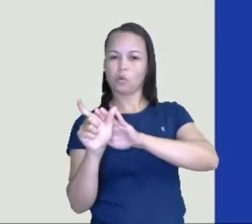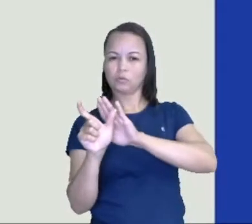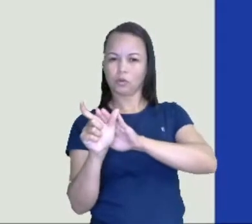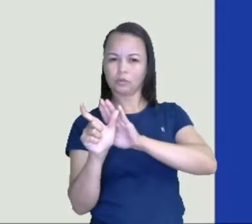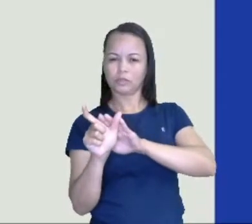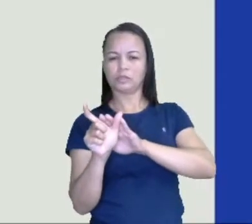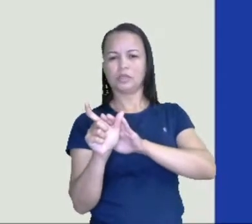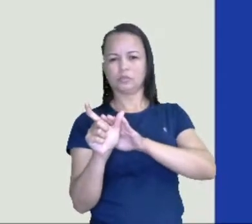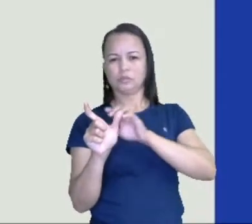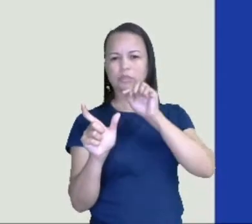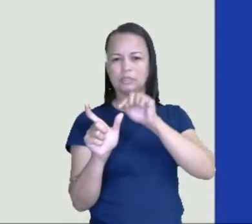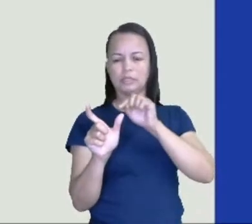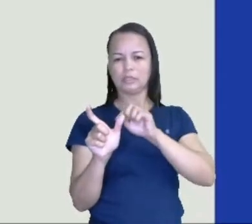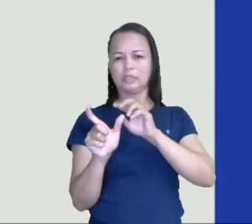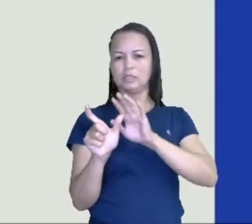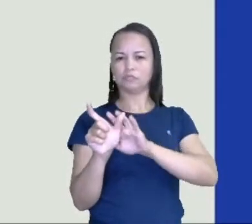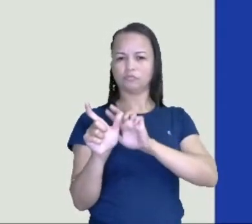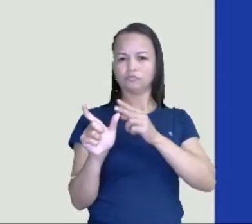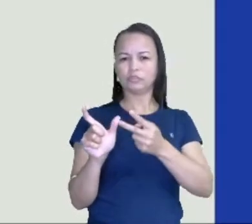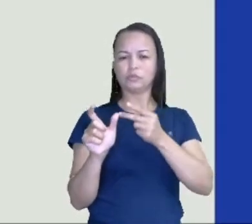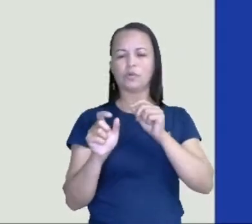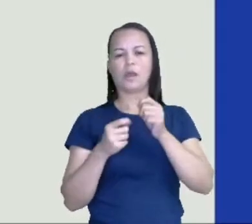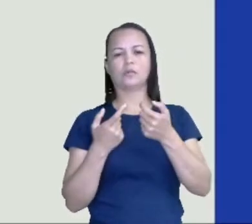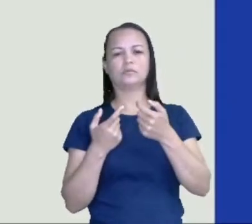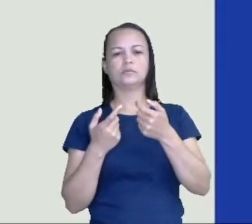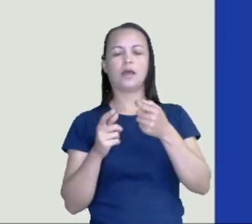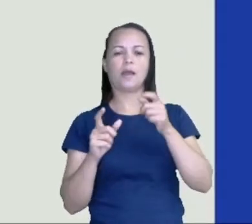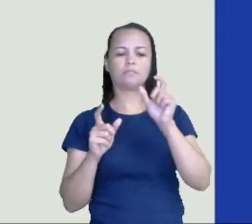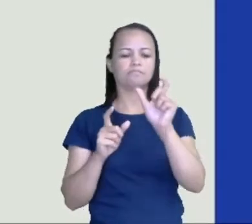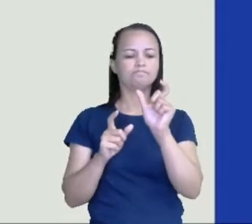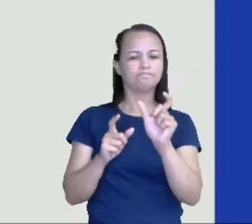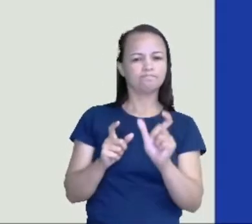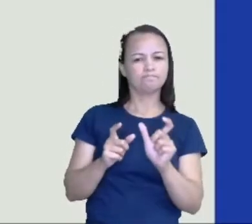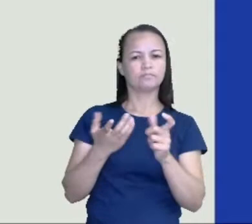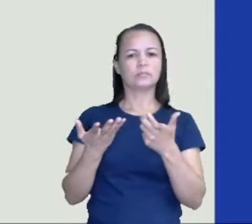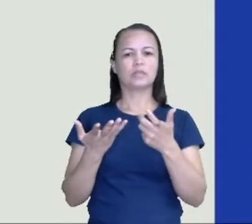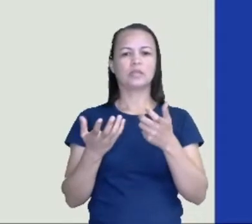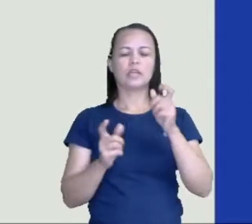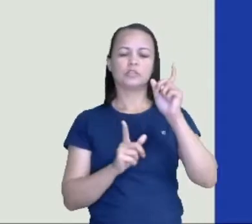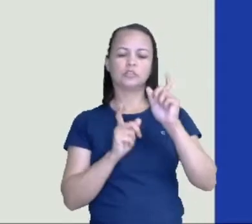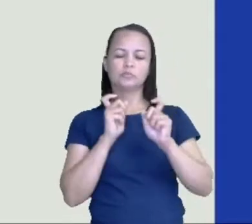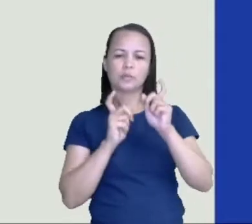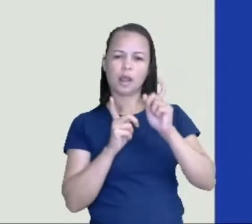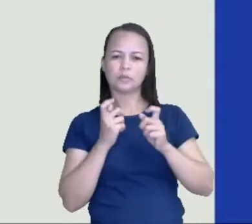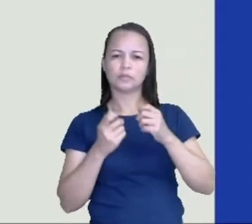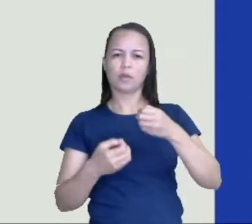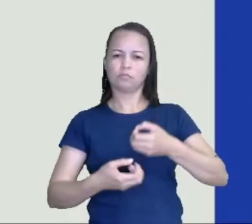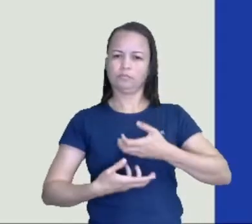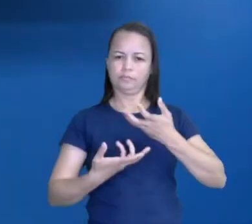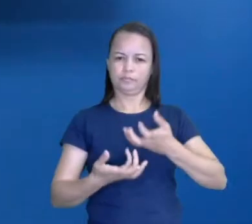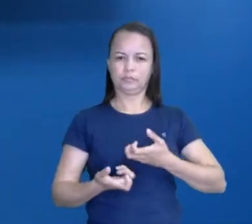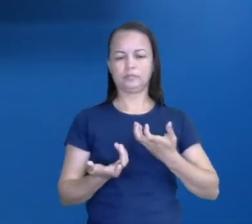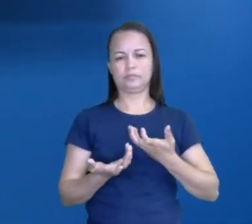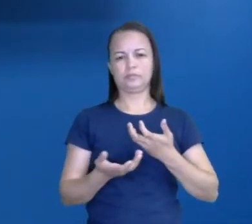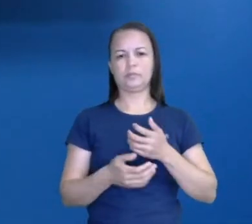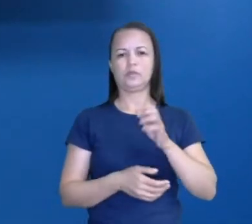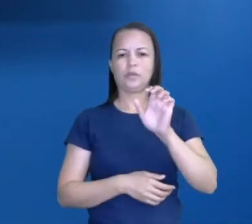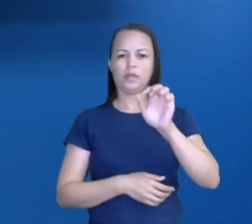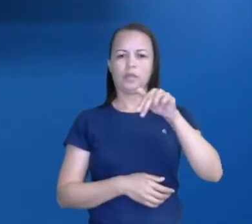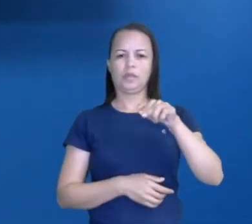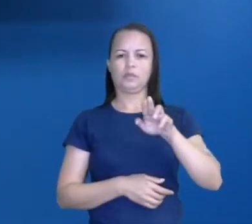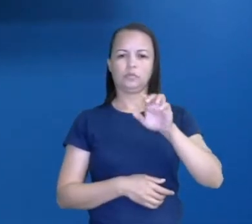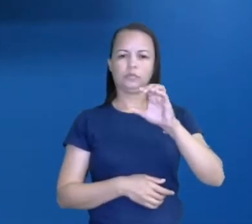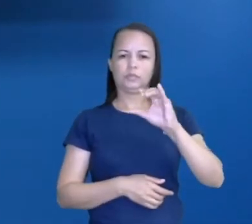sentido figurado da palavra, expressão ou enunciado. Vamos